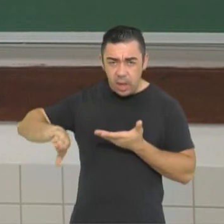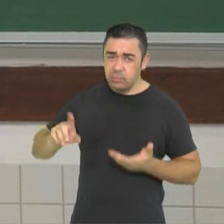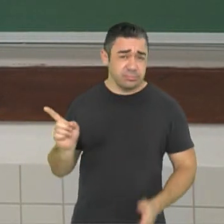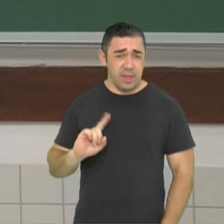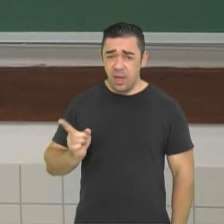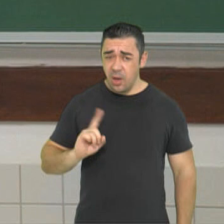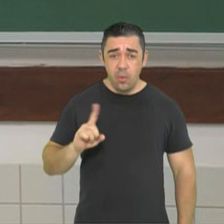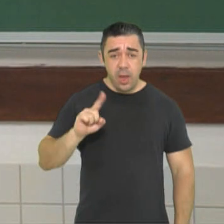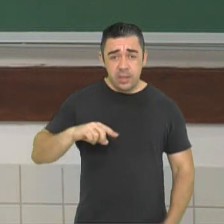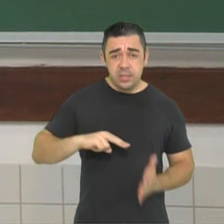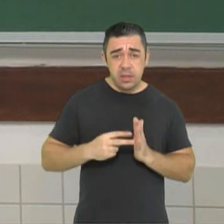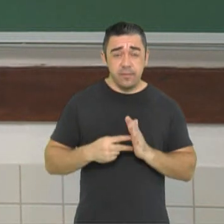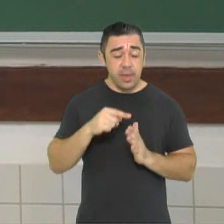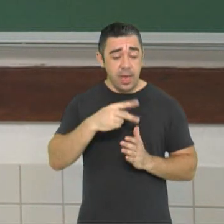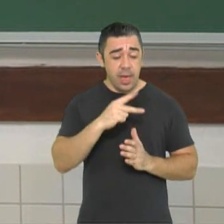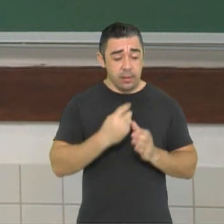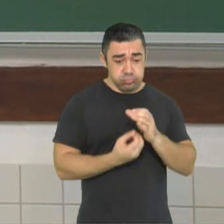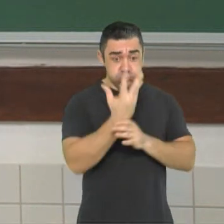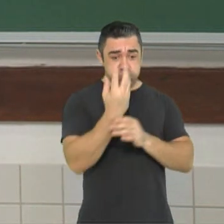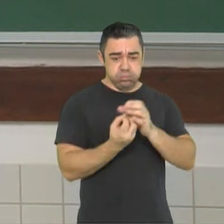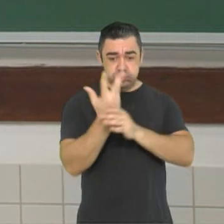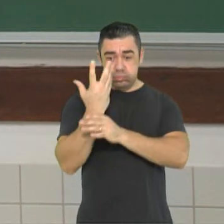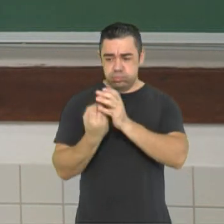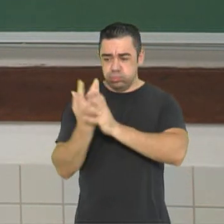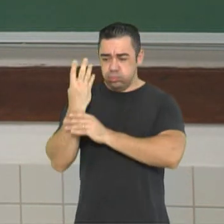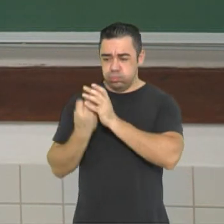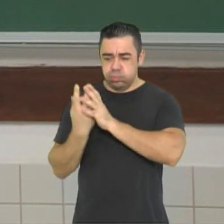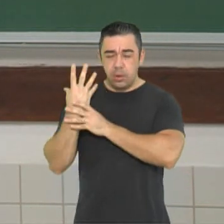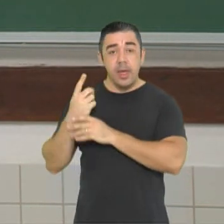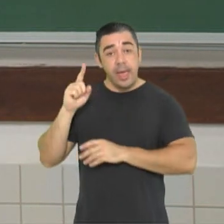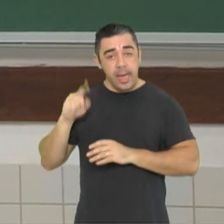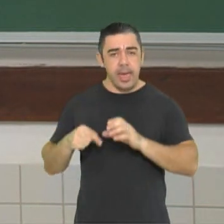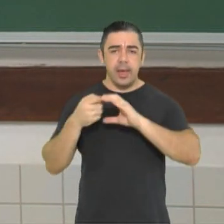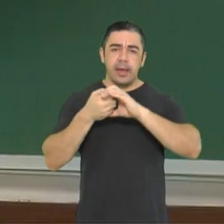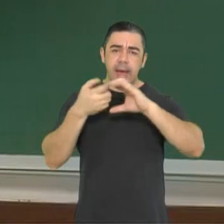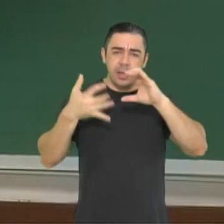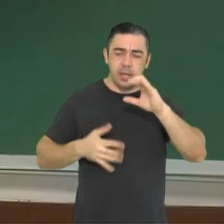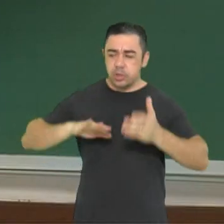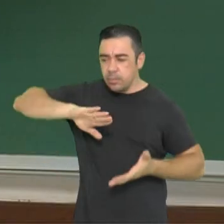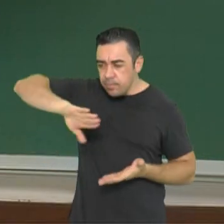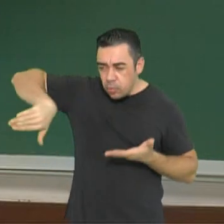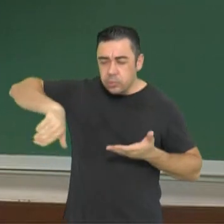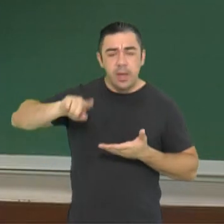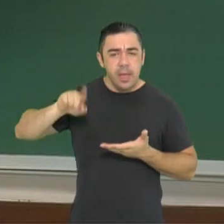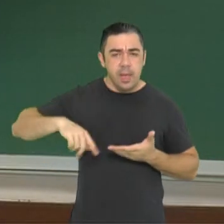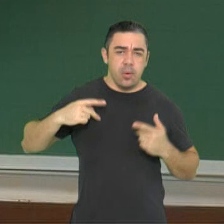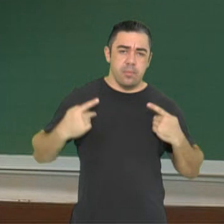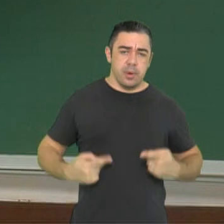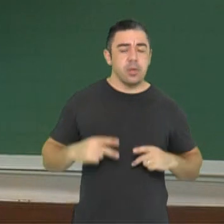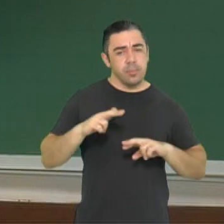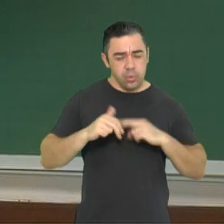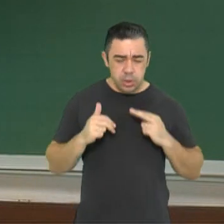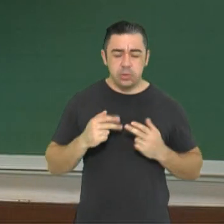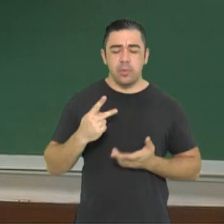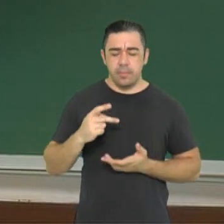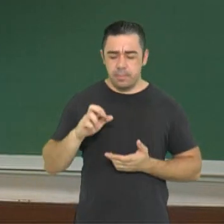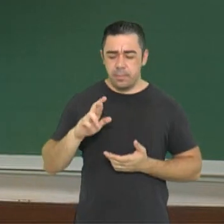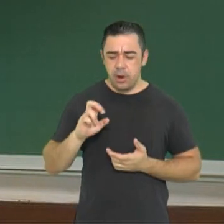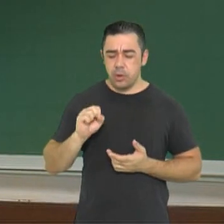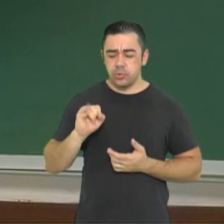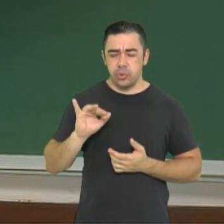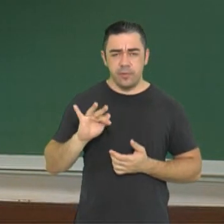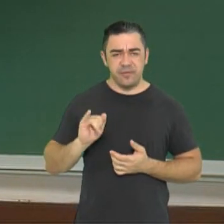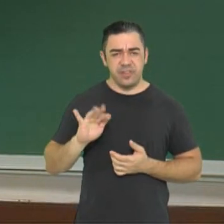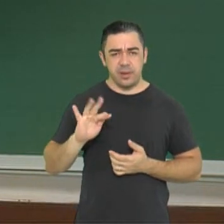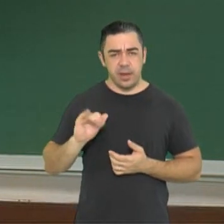Não. Isso é uma característica do ser humano. Então, por isso que nós temos novamente o uso da figura de linguagem personificação. E